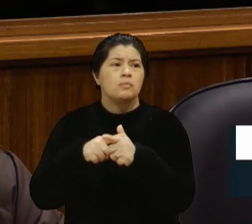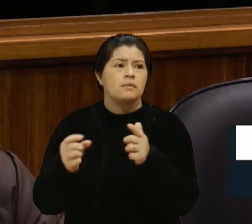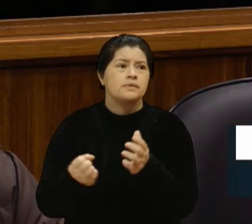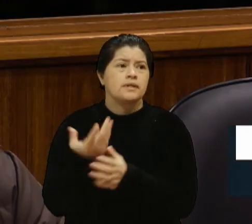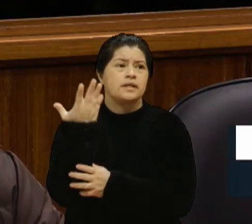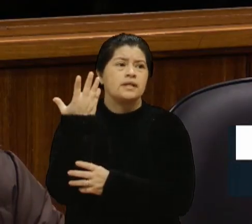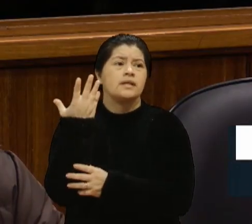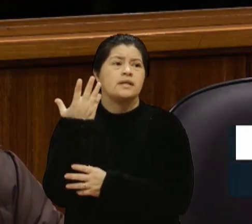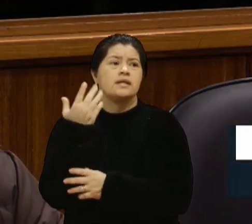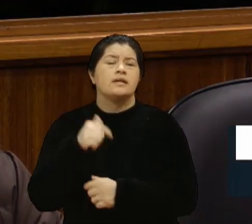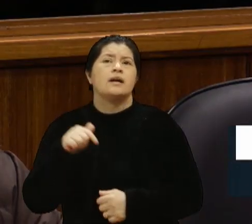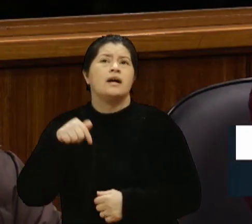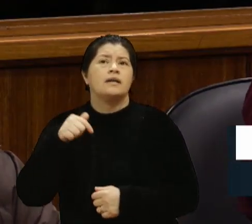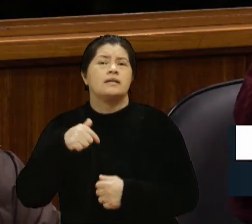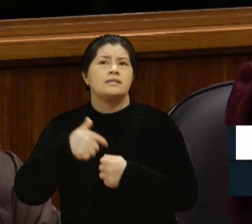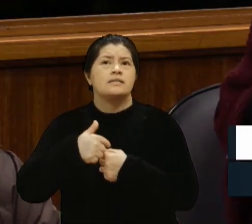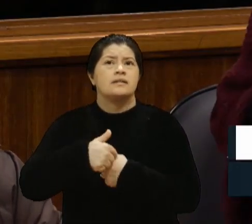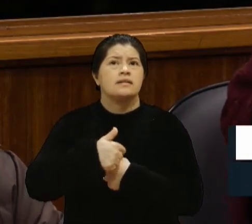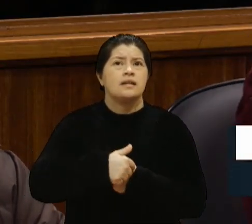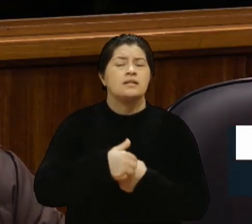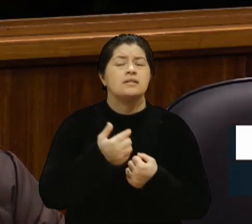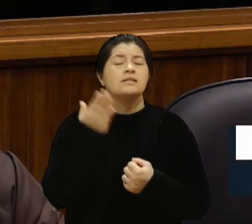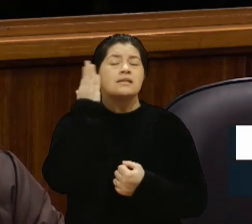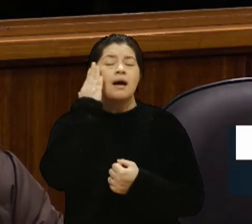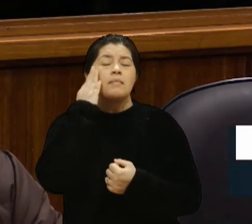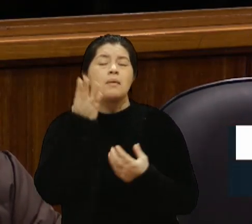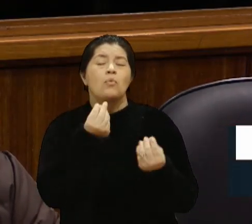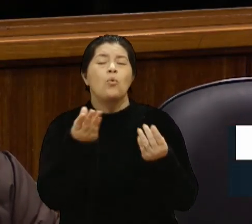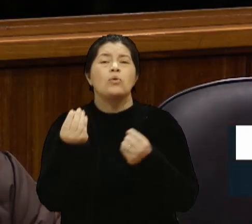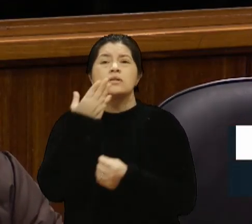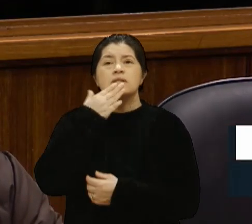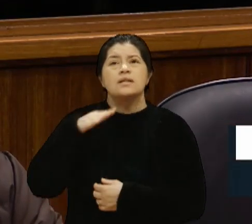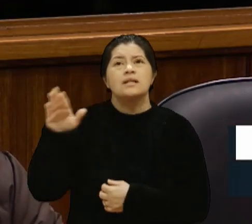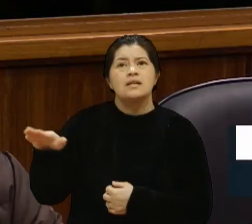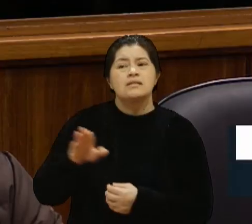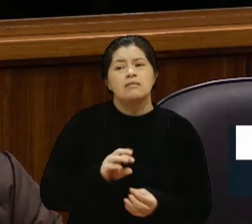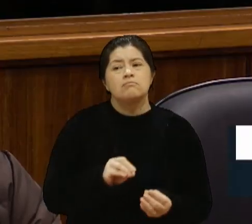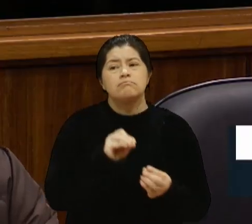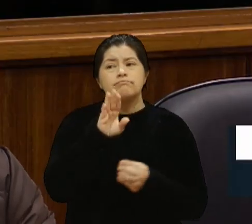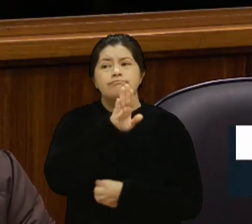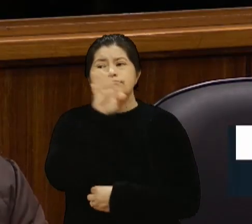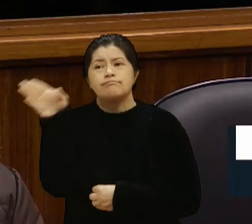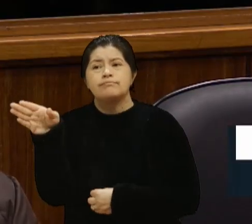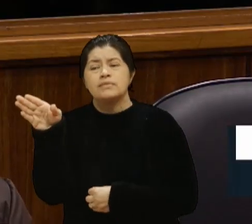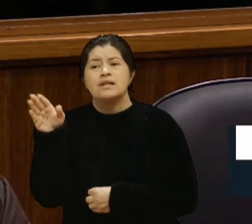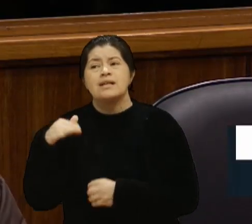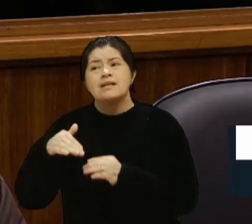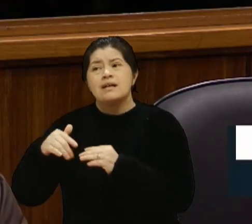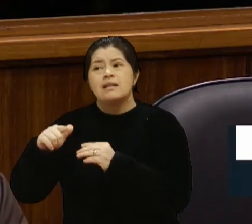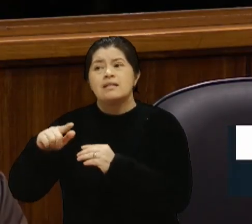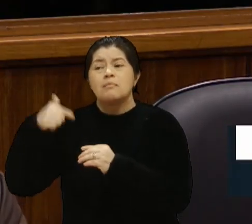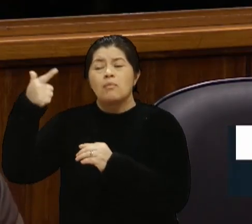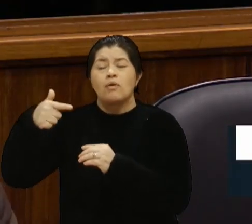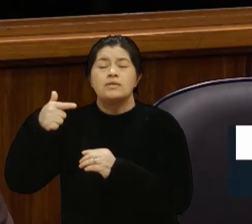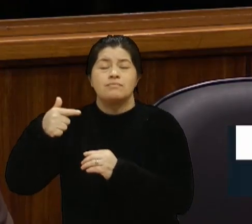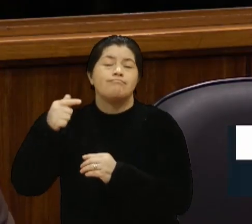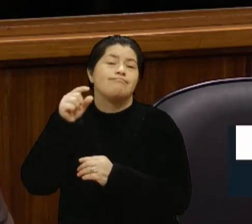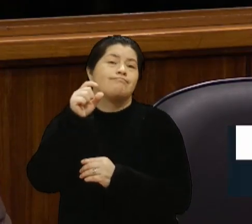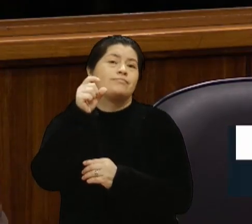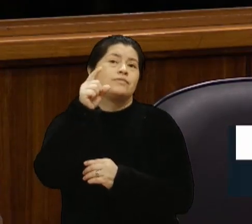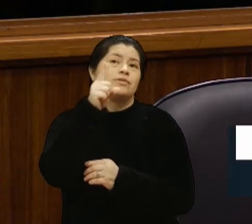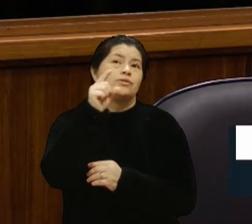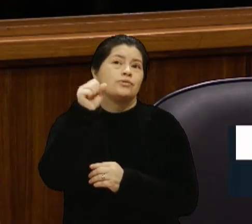nossa sociedade. A gente sabe que muitas crianças chegam lá e saem com 18 anos, infelizmente,